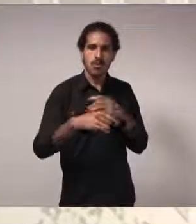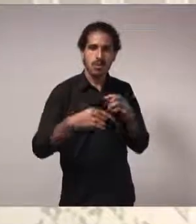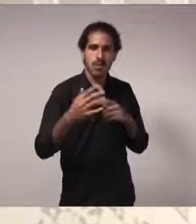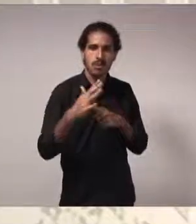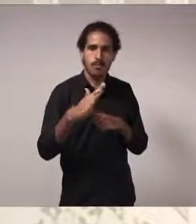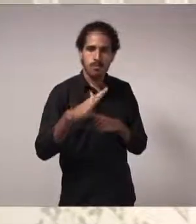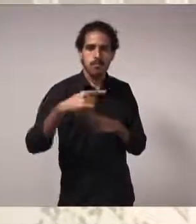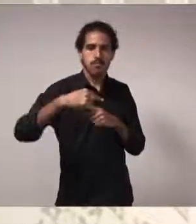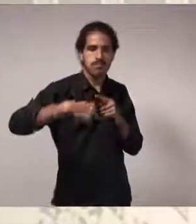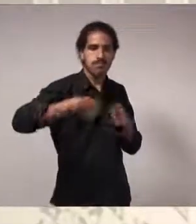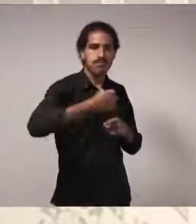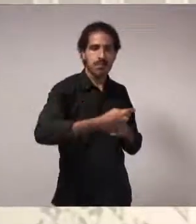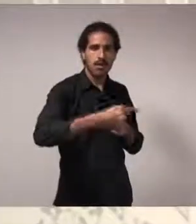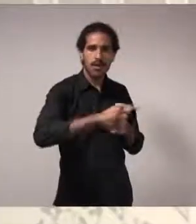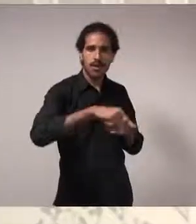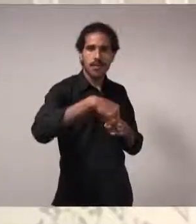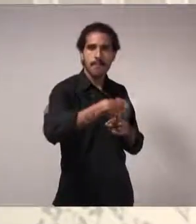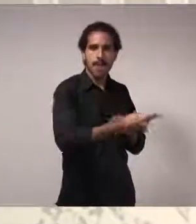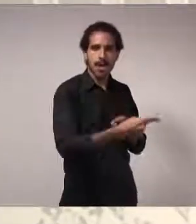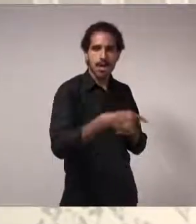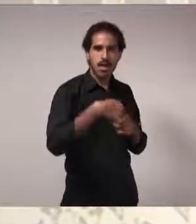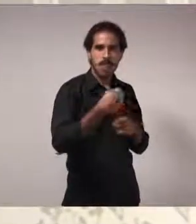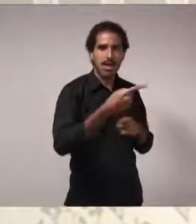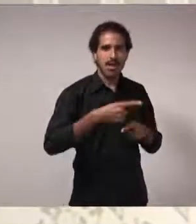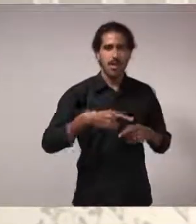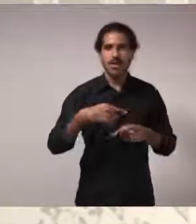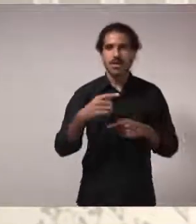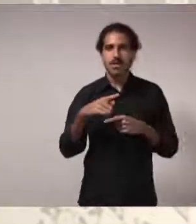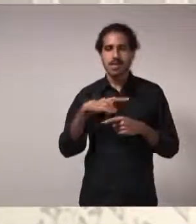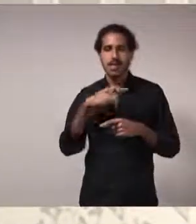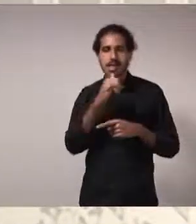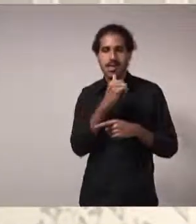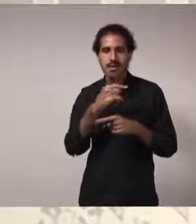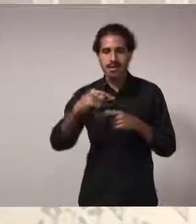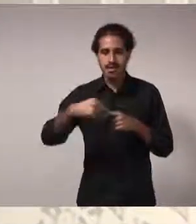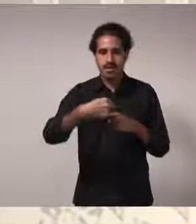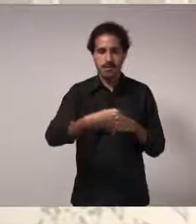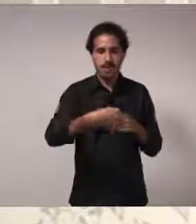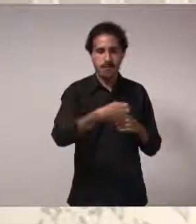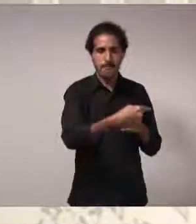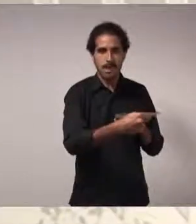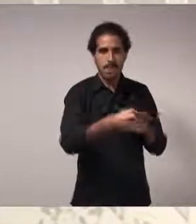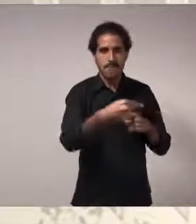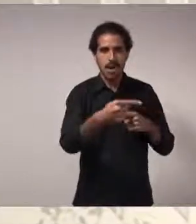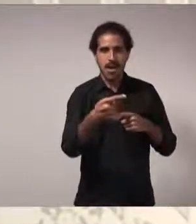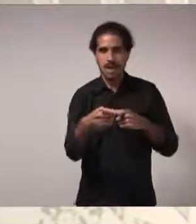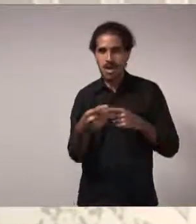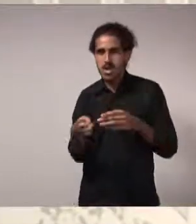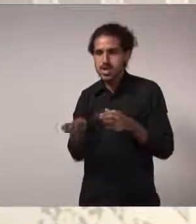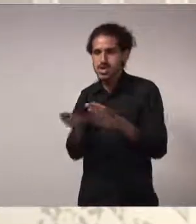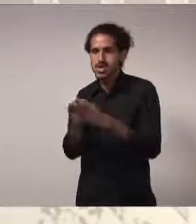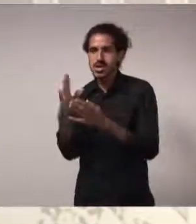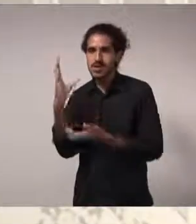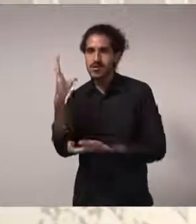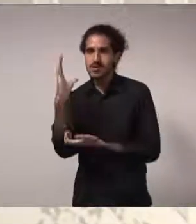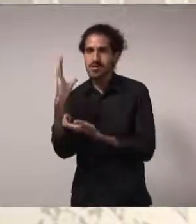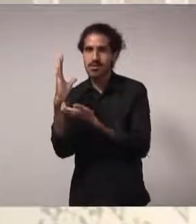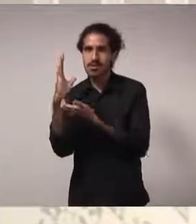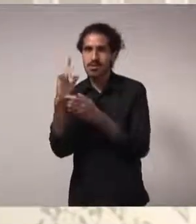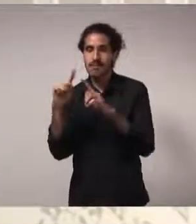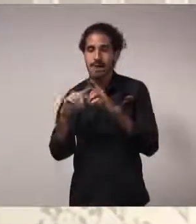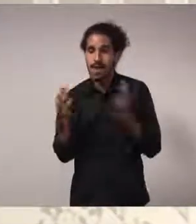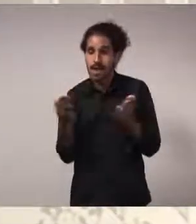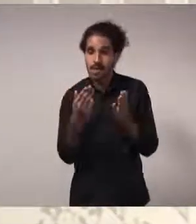gerador que gera corrente contínua para a máquina de corrente contínua que era o elevador. Né? Então, com a modernização,